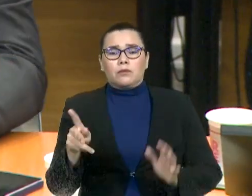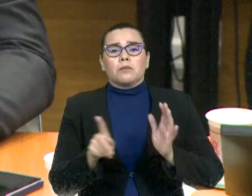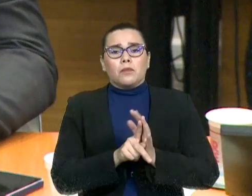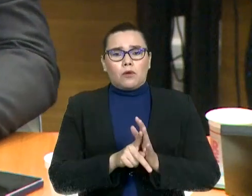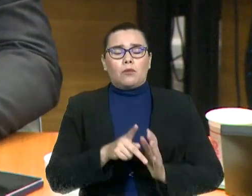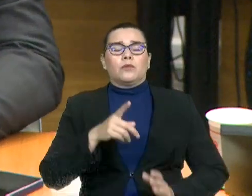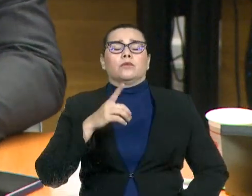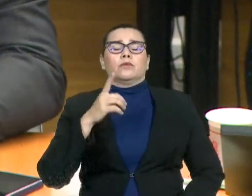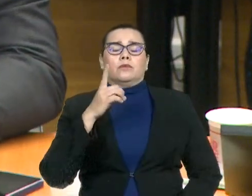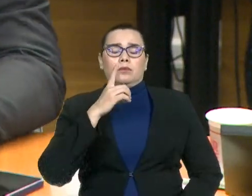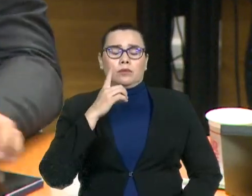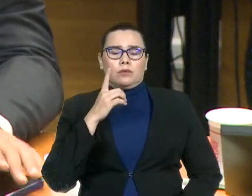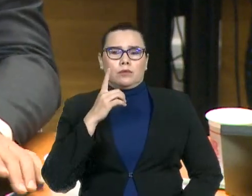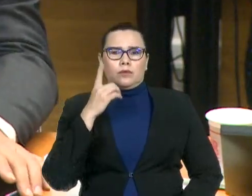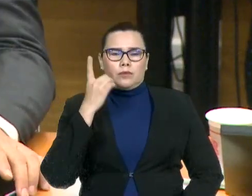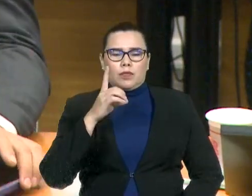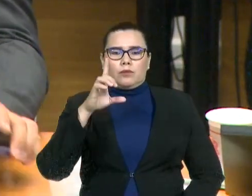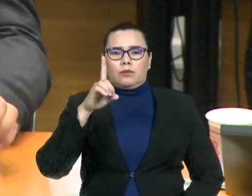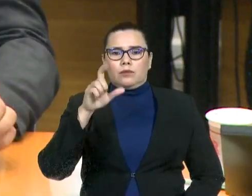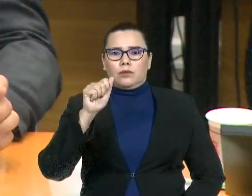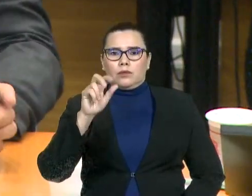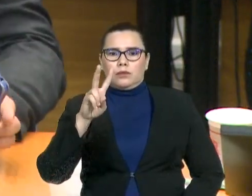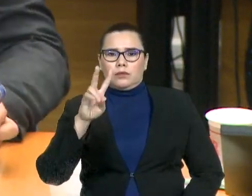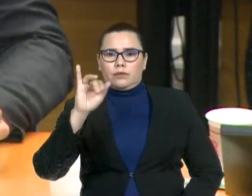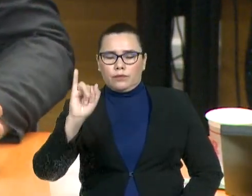2734/2023, de autoria do deputado Davi Brandão.